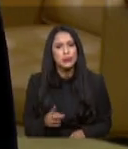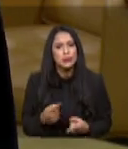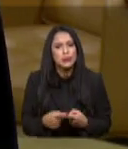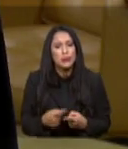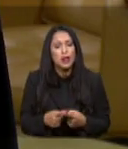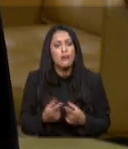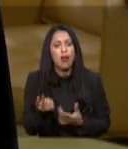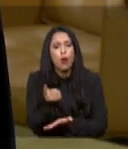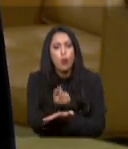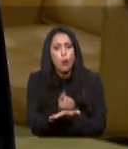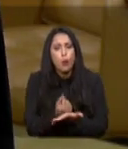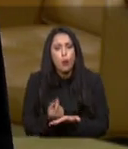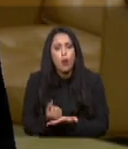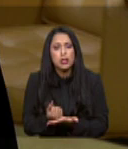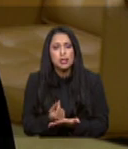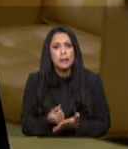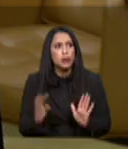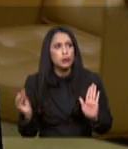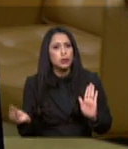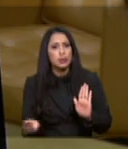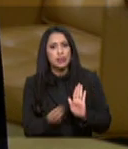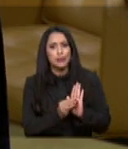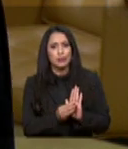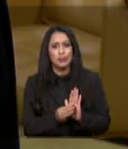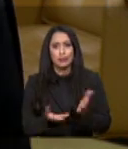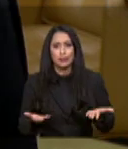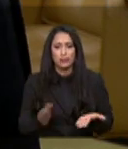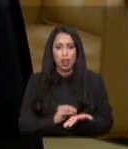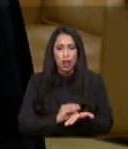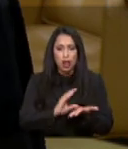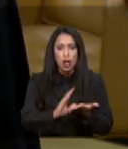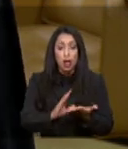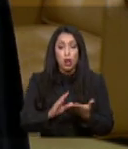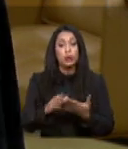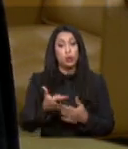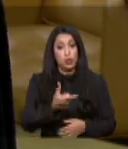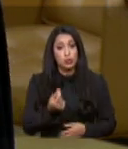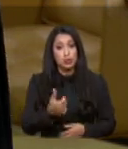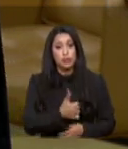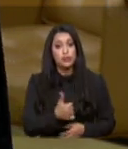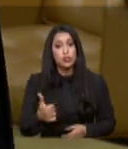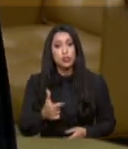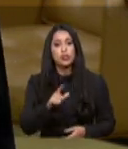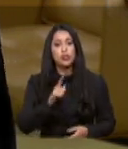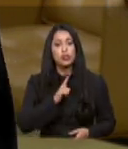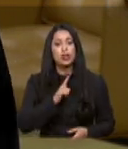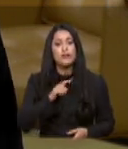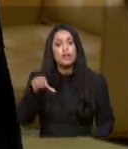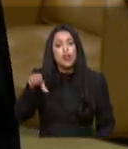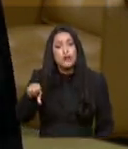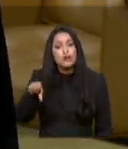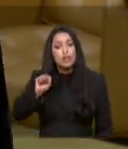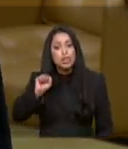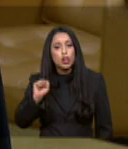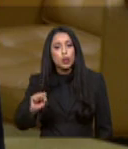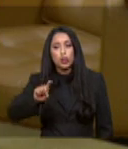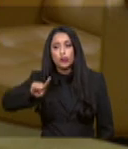esse orçamento não está sendo implementado. No ano de 2021, foi empenhado